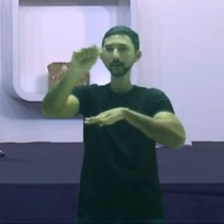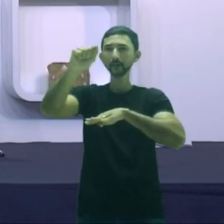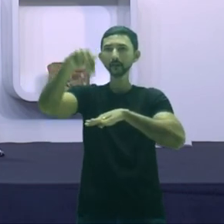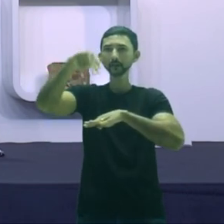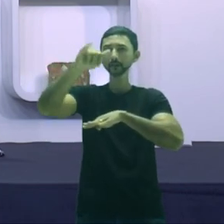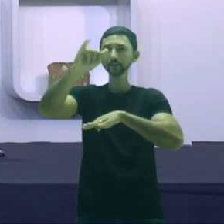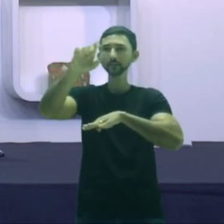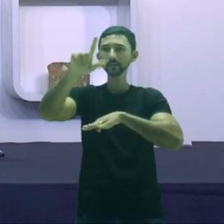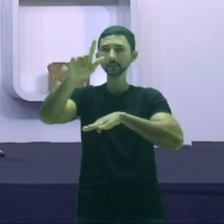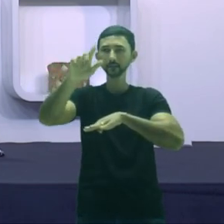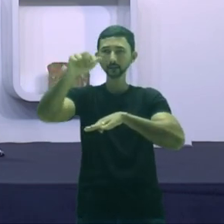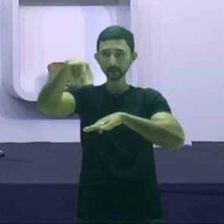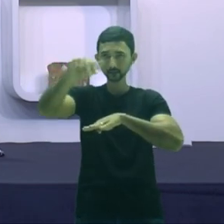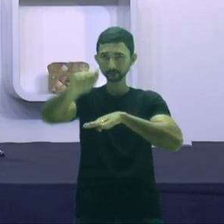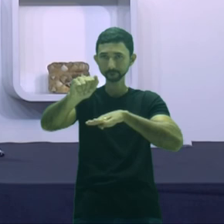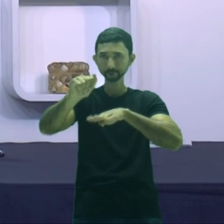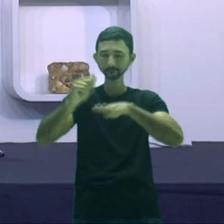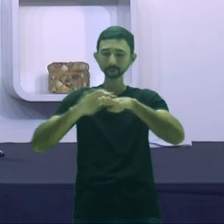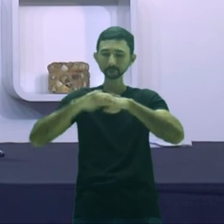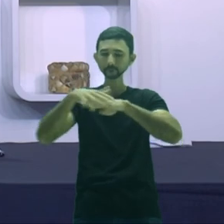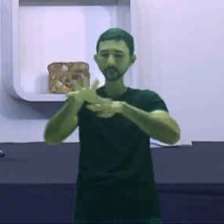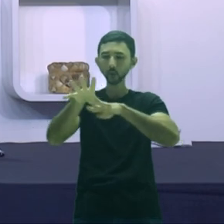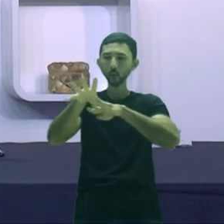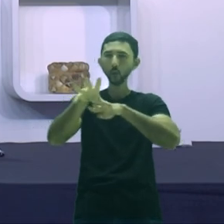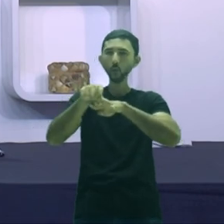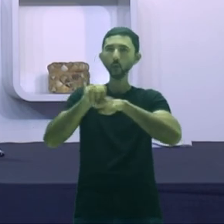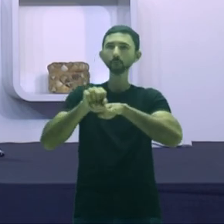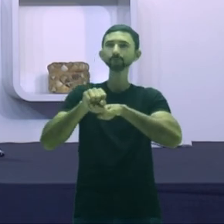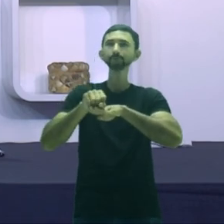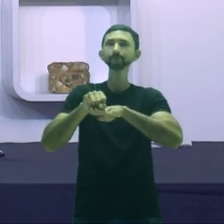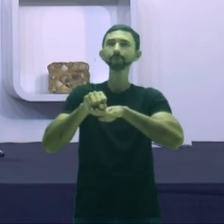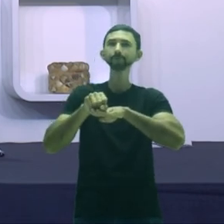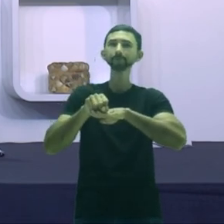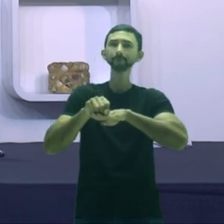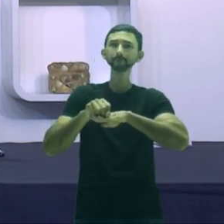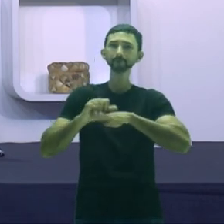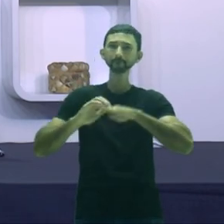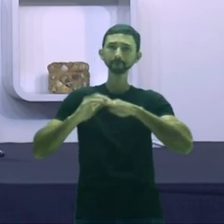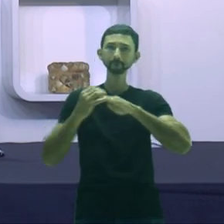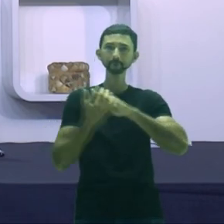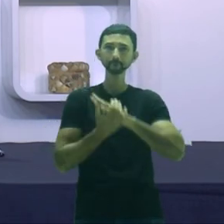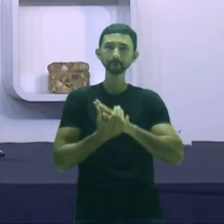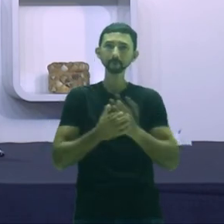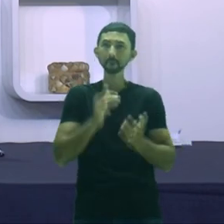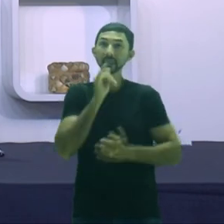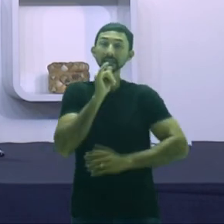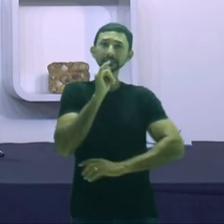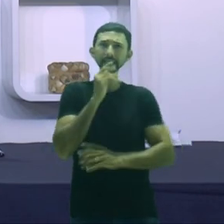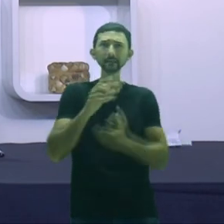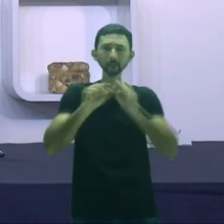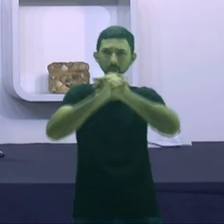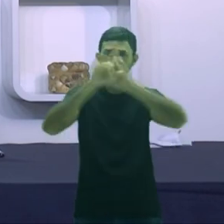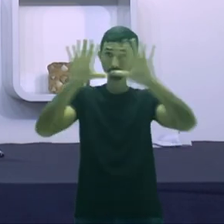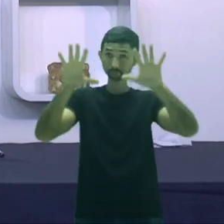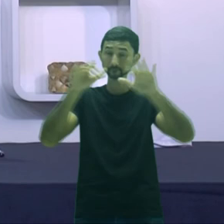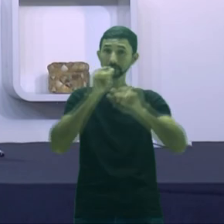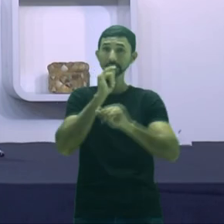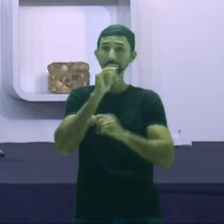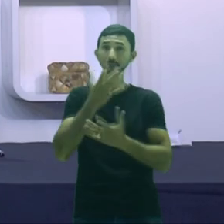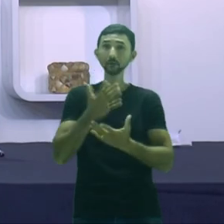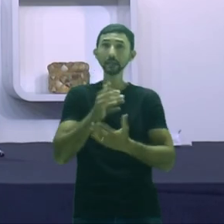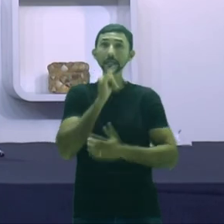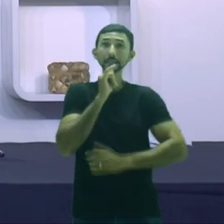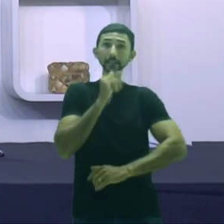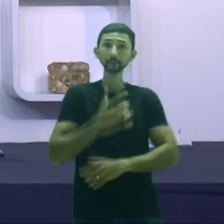refletir o calor, ela vai absorver o calor. Tudo bem, tranquilos? Vou citar um exemplo mais claro aqui para vocês.